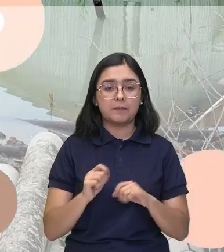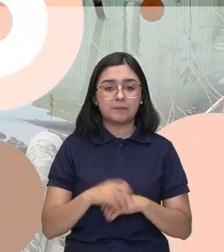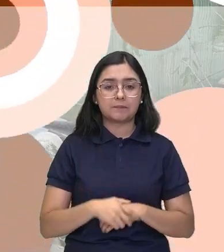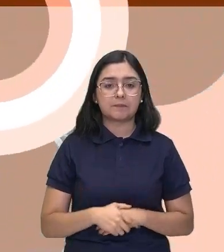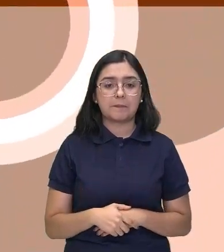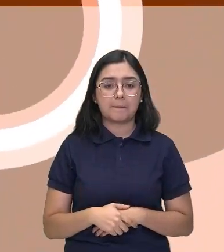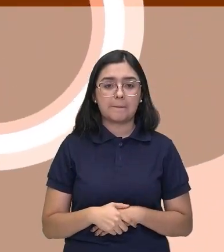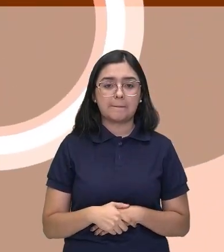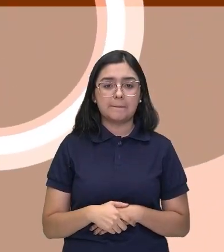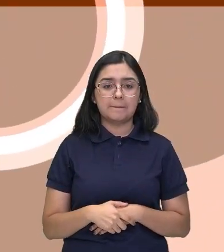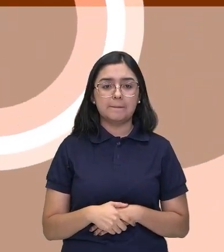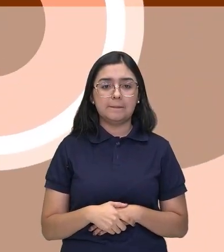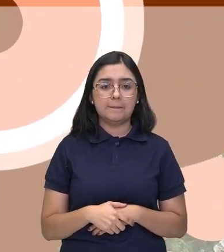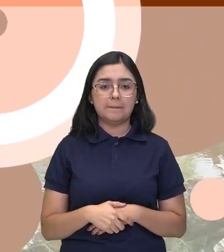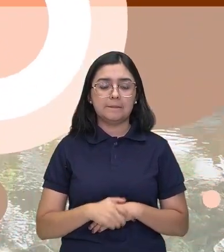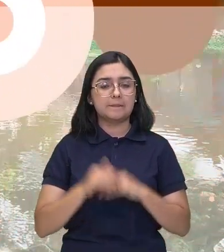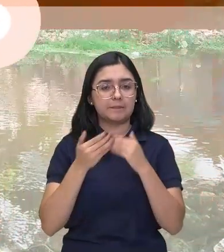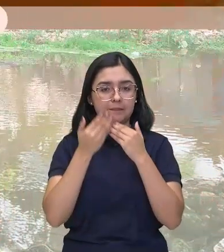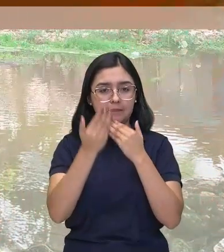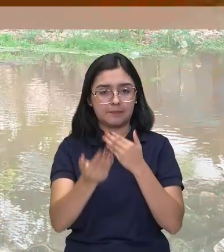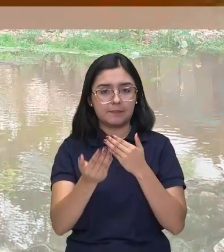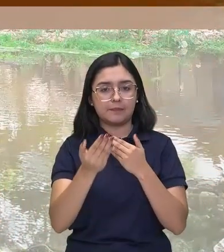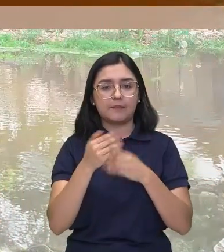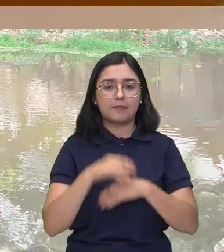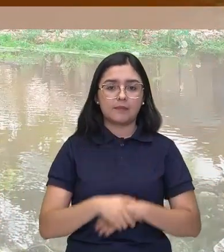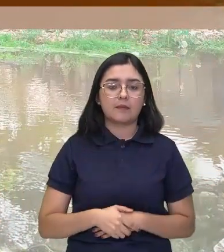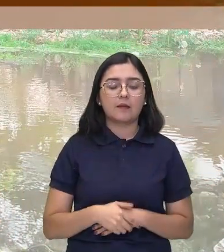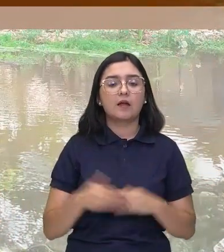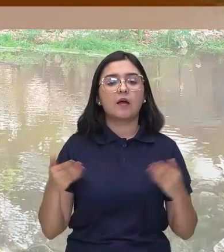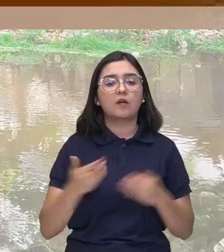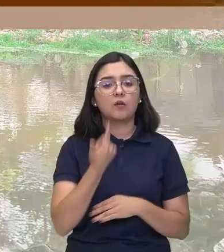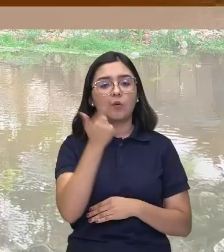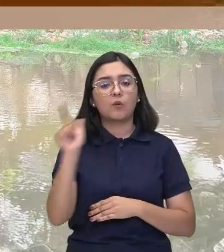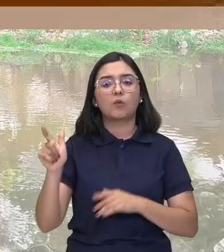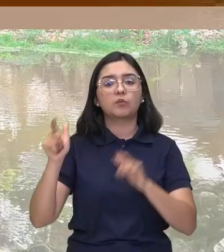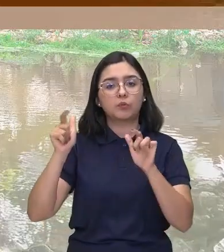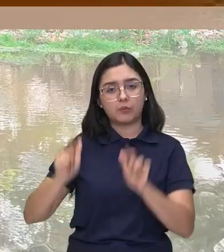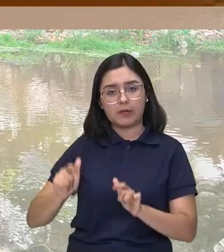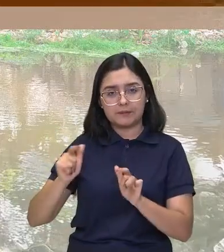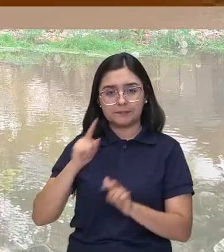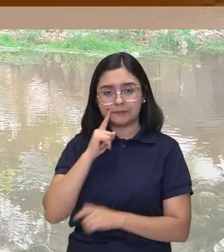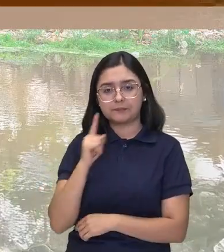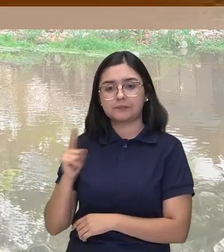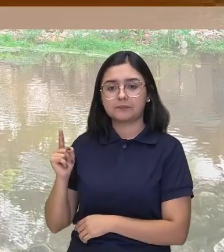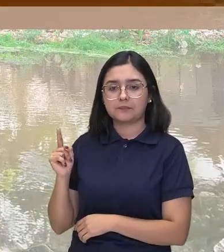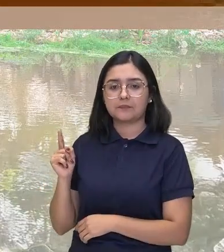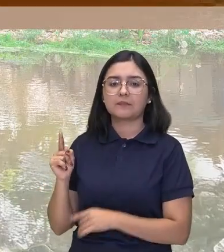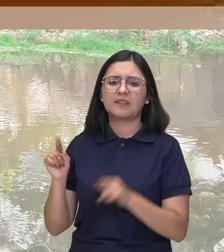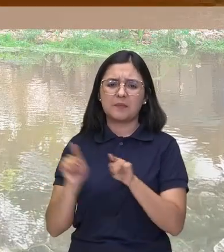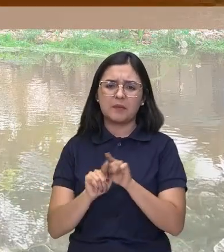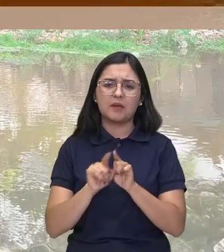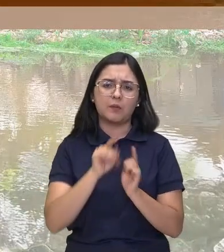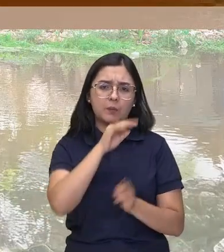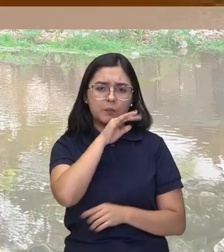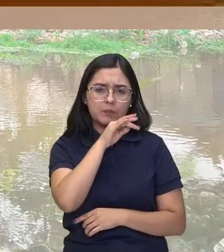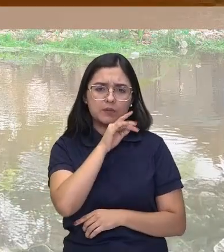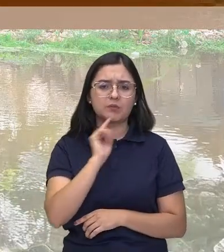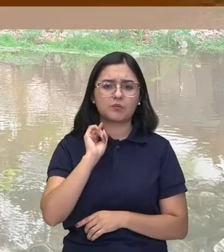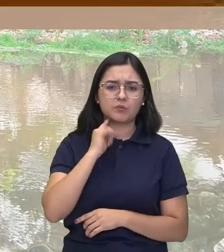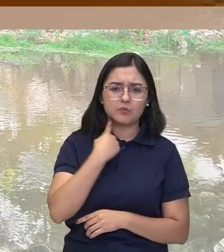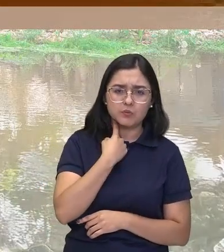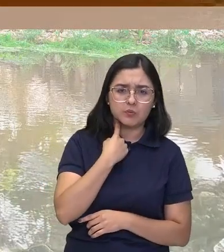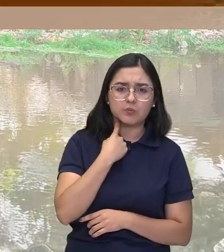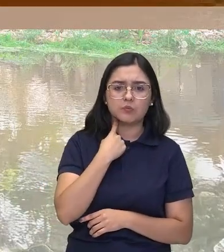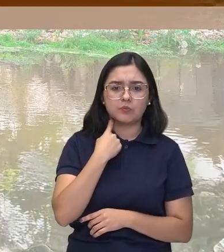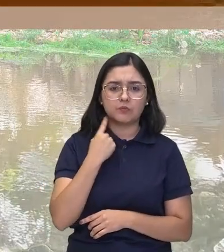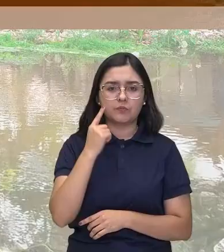agora avançar, né? Vamos avançar na nossa... Vamos agora para outro ambiente, né? Que também não está tão bom, né, professor Luiz Cláudio? Não está aqui tão legal,